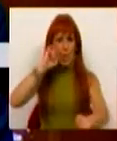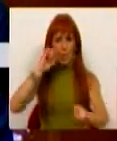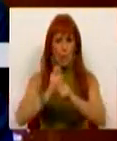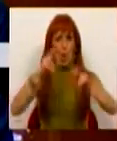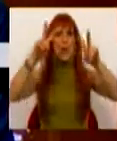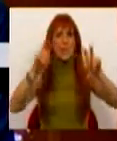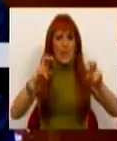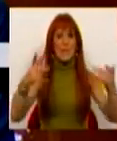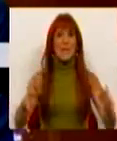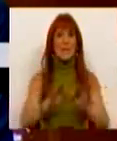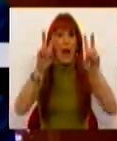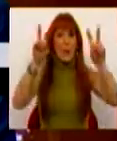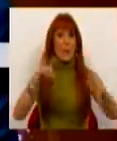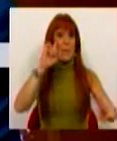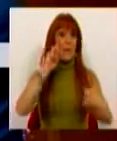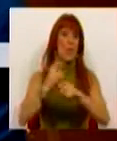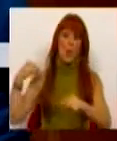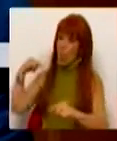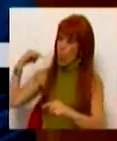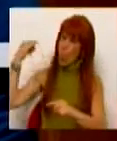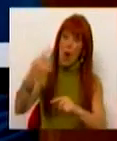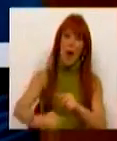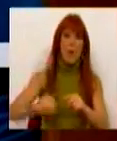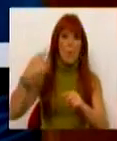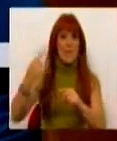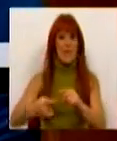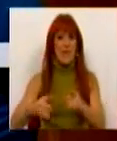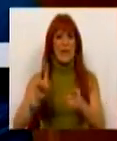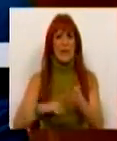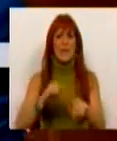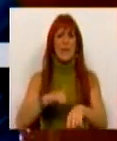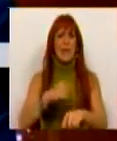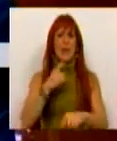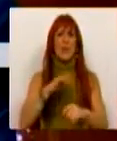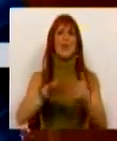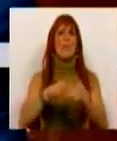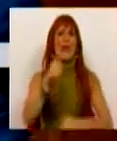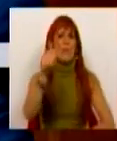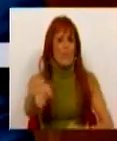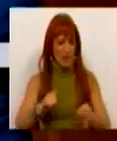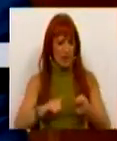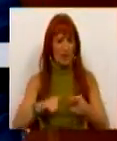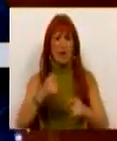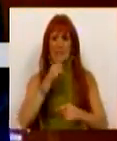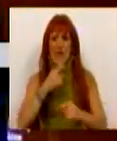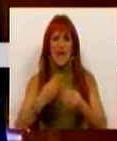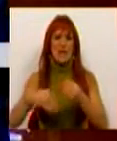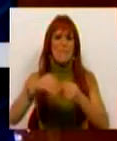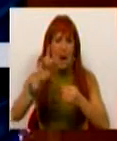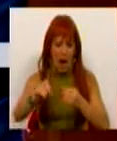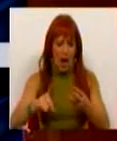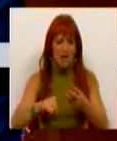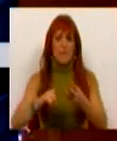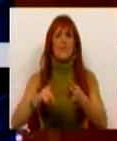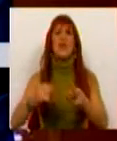tema que é como o tema que insistiu ao longo de todo o ano passado, em que passou tempo a perguntar-me pelo Plano B e pelas medidas adicionais,